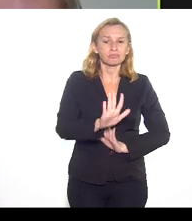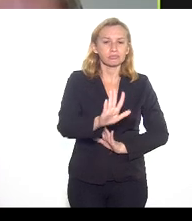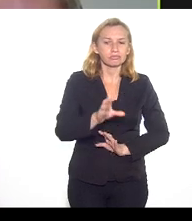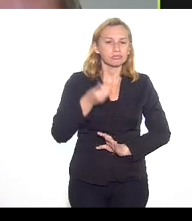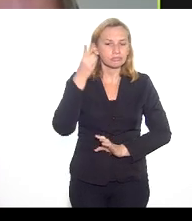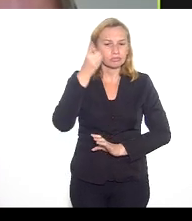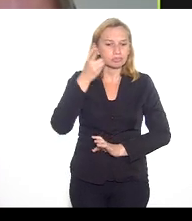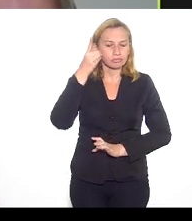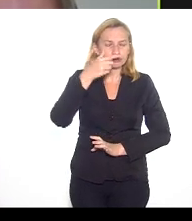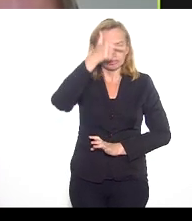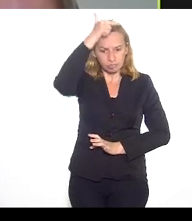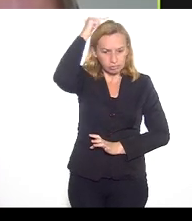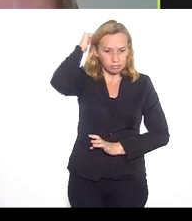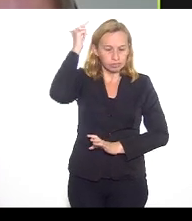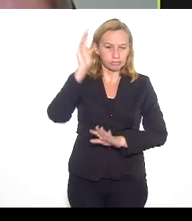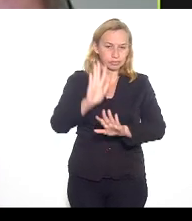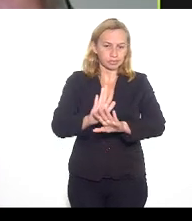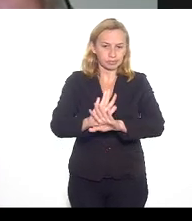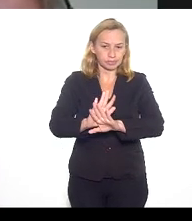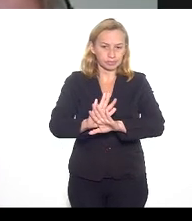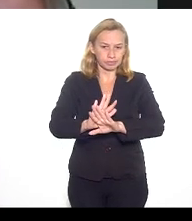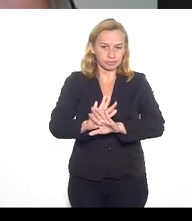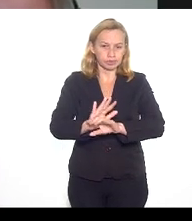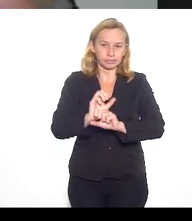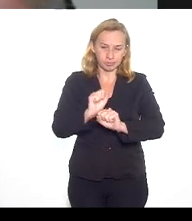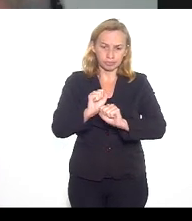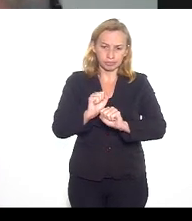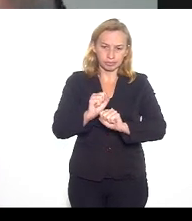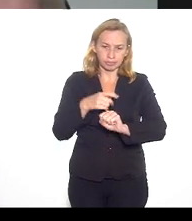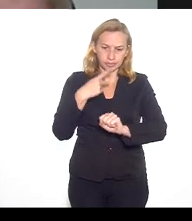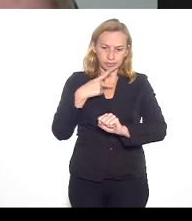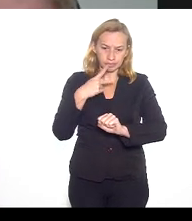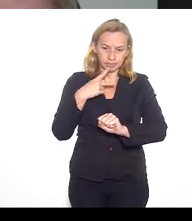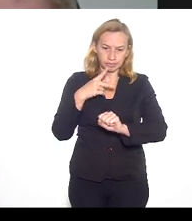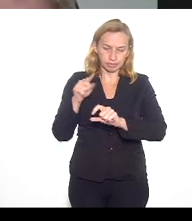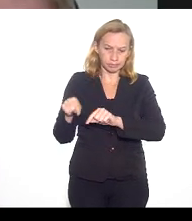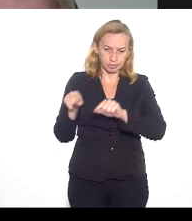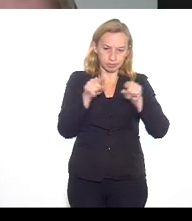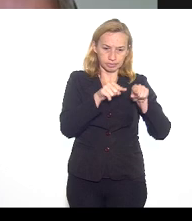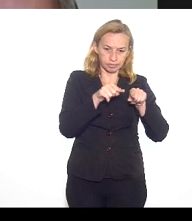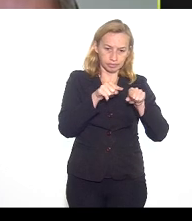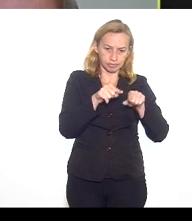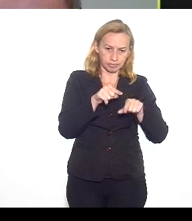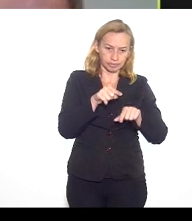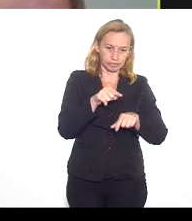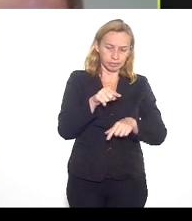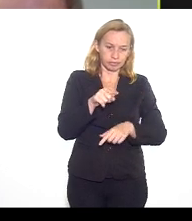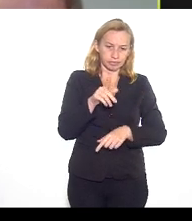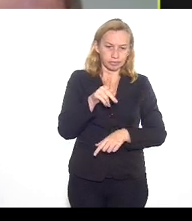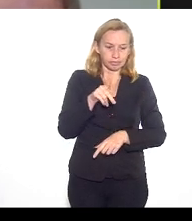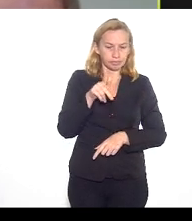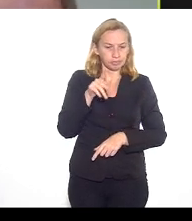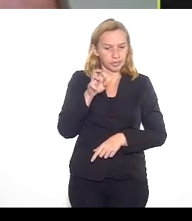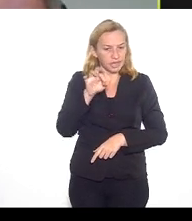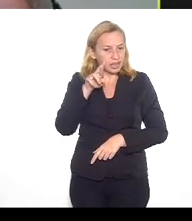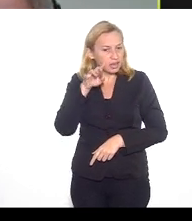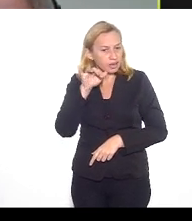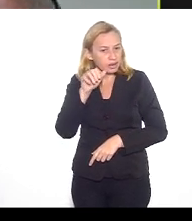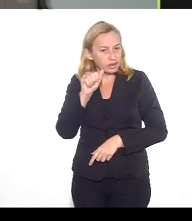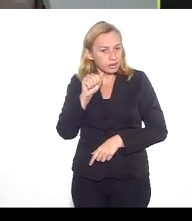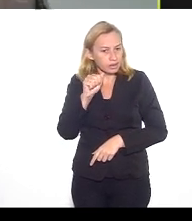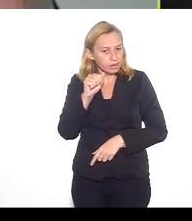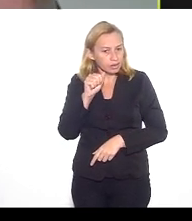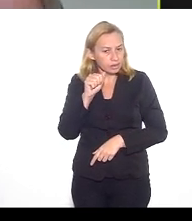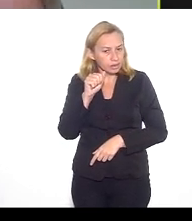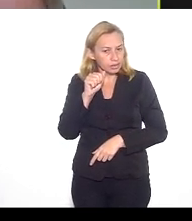Luiz Paulo, se o senhor permitir, eu gostaria de passar para o Frederico Pereira para ver se